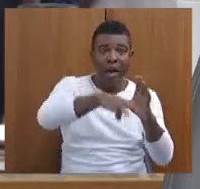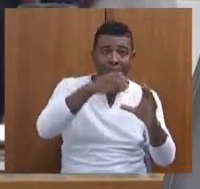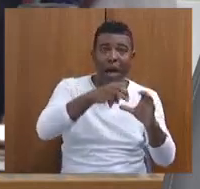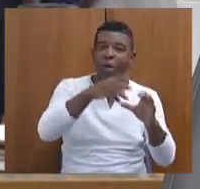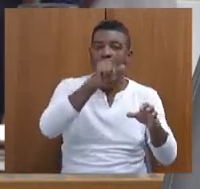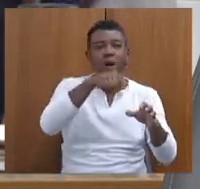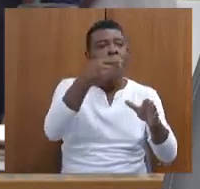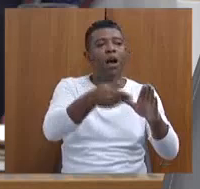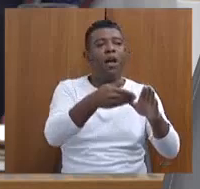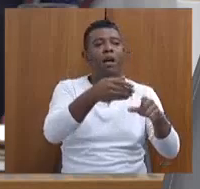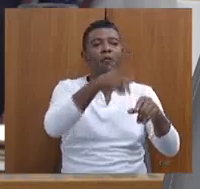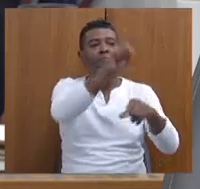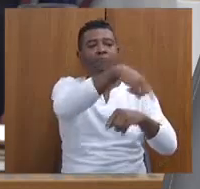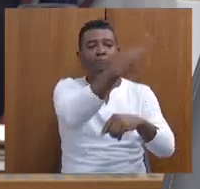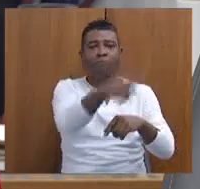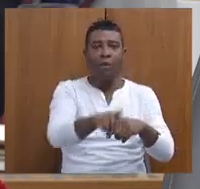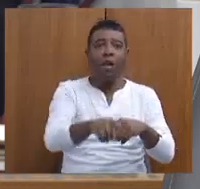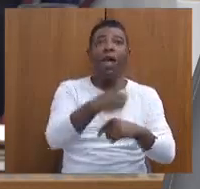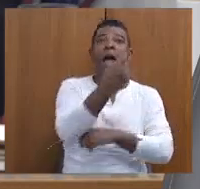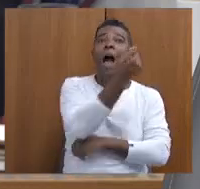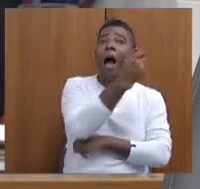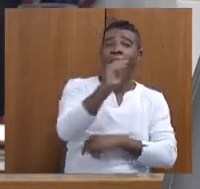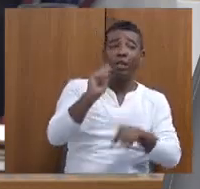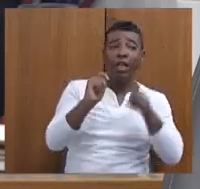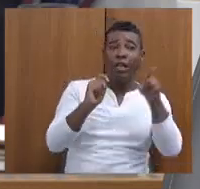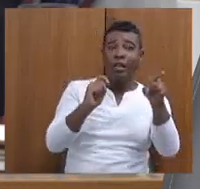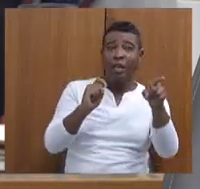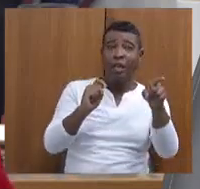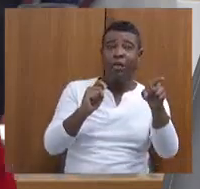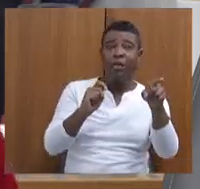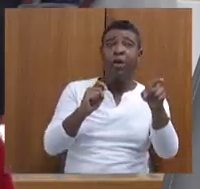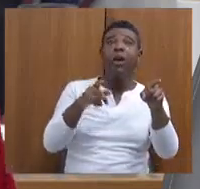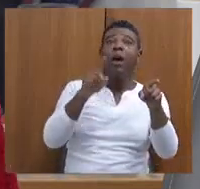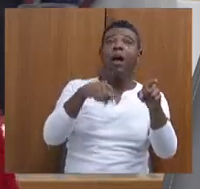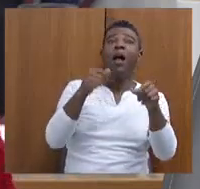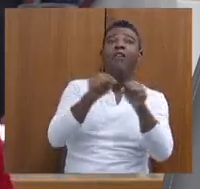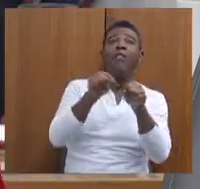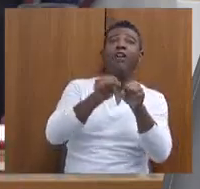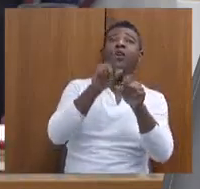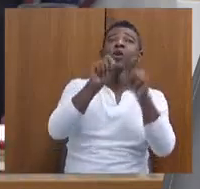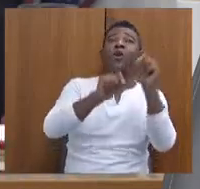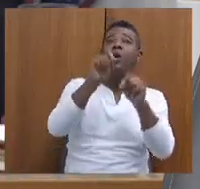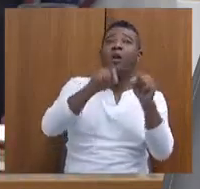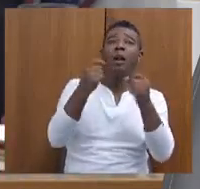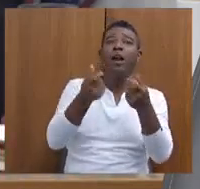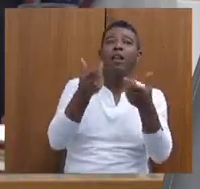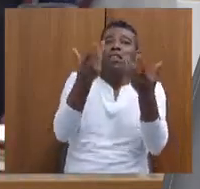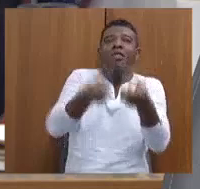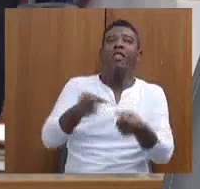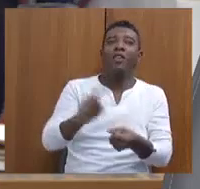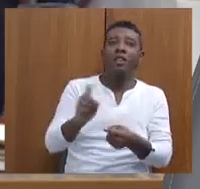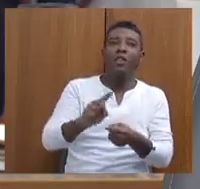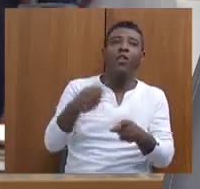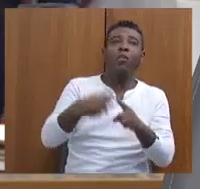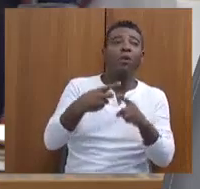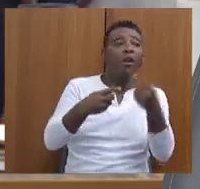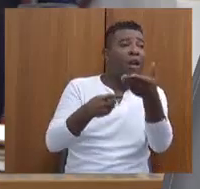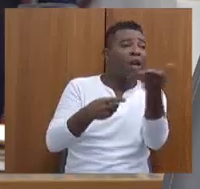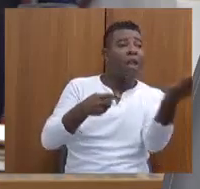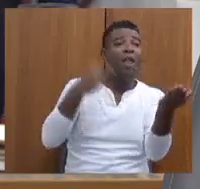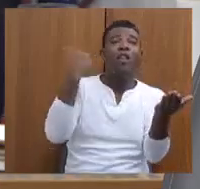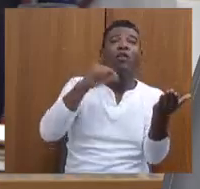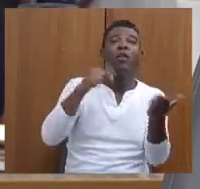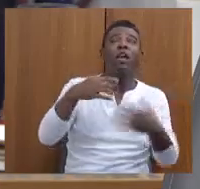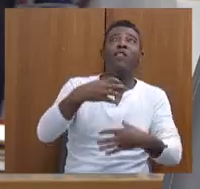Araçuaí e a associação que havia dado Exatamente porque ela não teve de forma